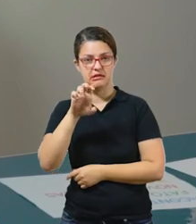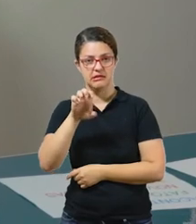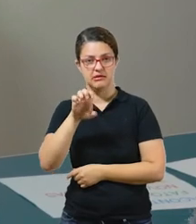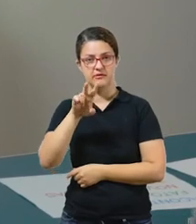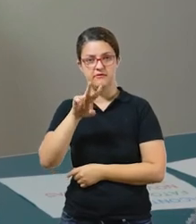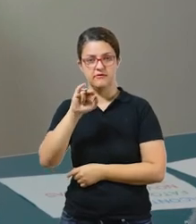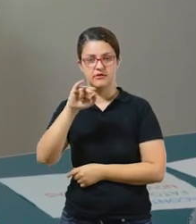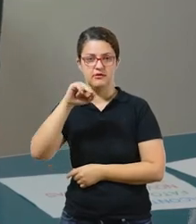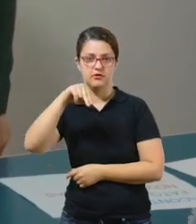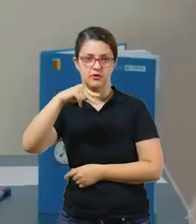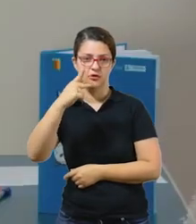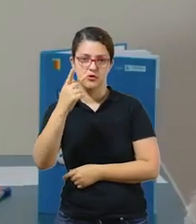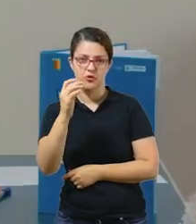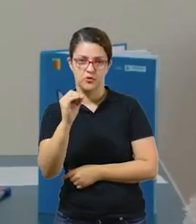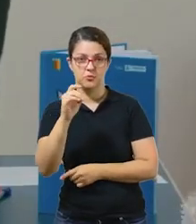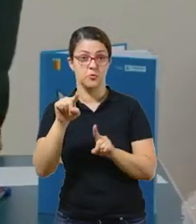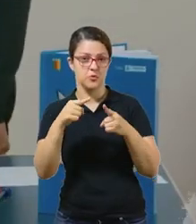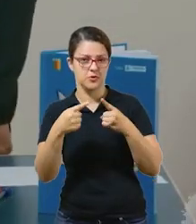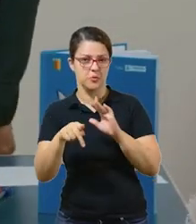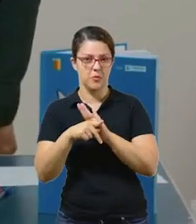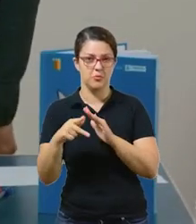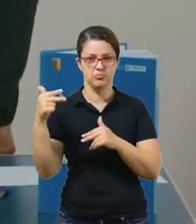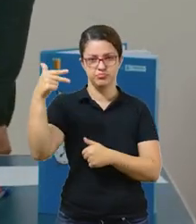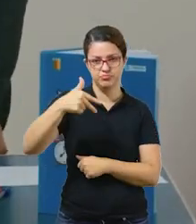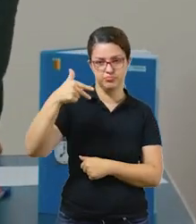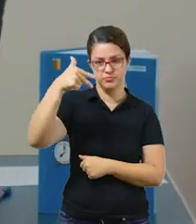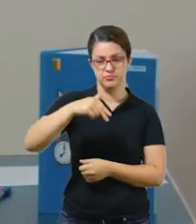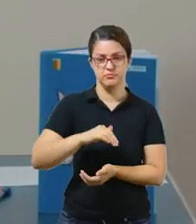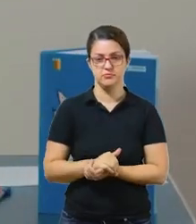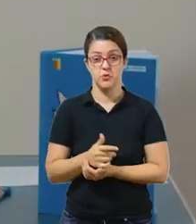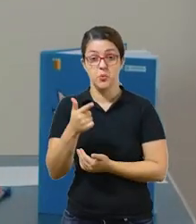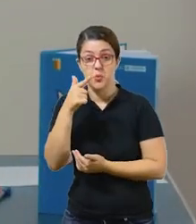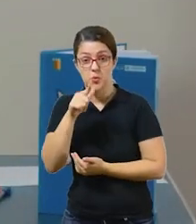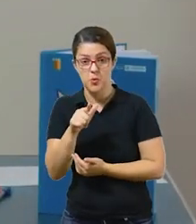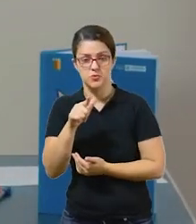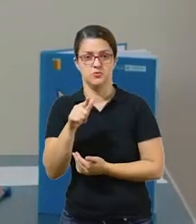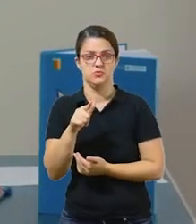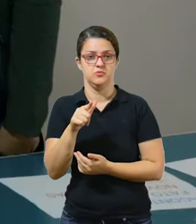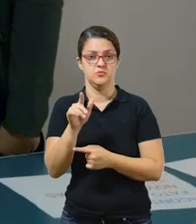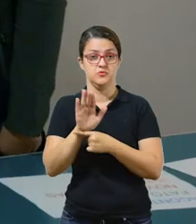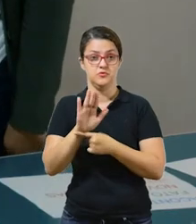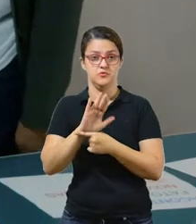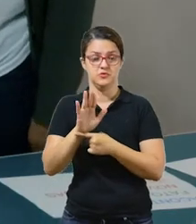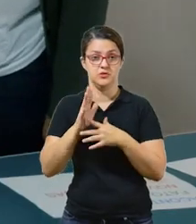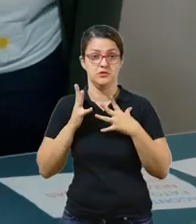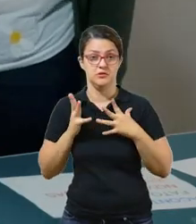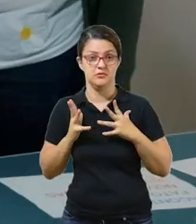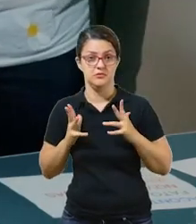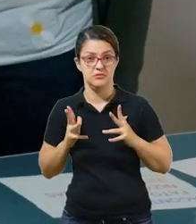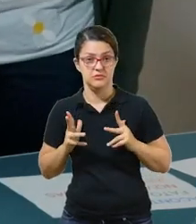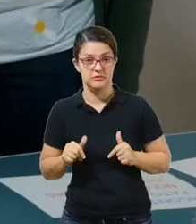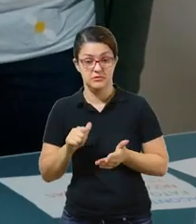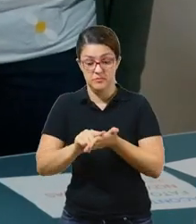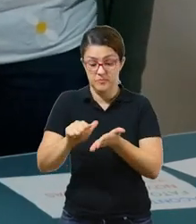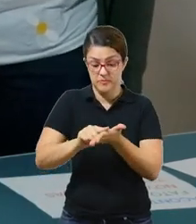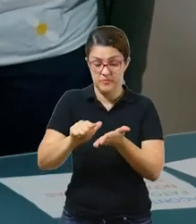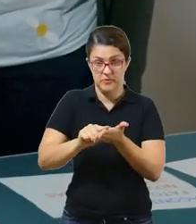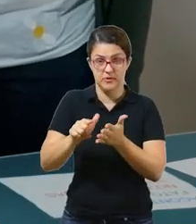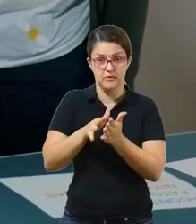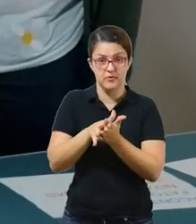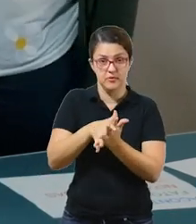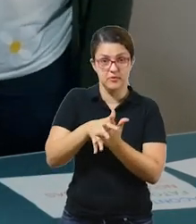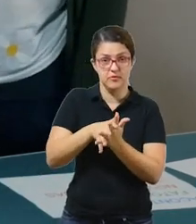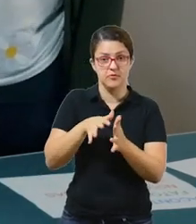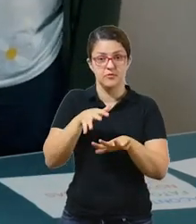essa paródia. E tem mais um vídeo aqui, ó, a higiene das mãos. Ele foi